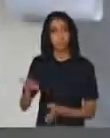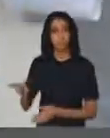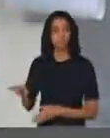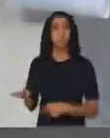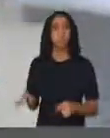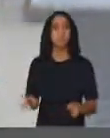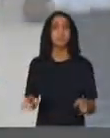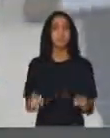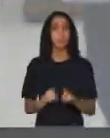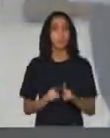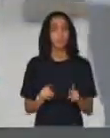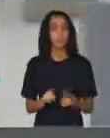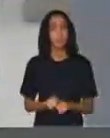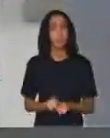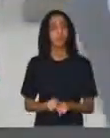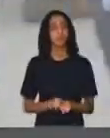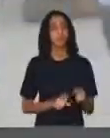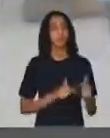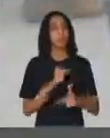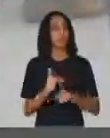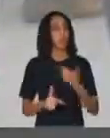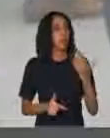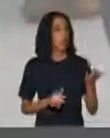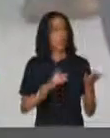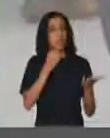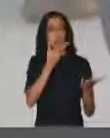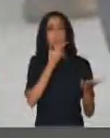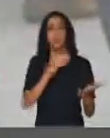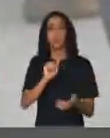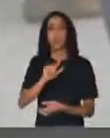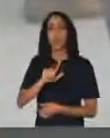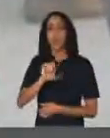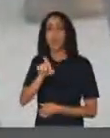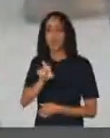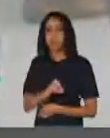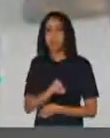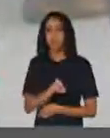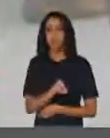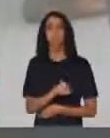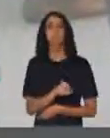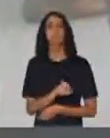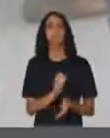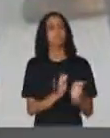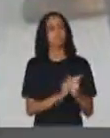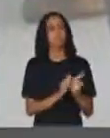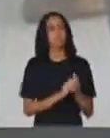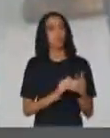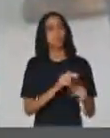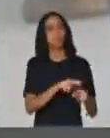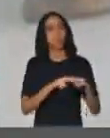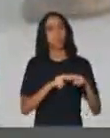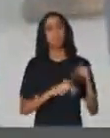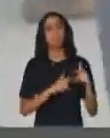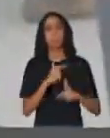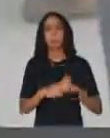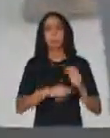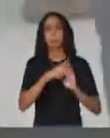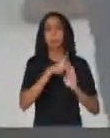registrar o trabalho do deputado Alex Canziani pela aprovação do citado projeto de